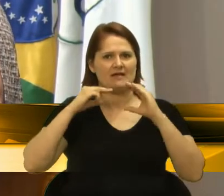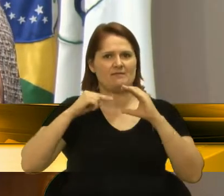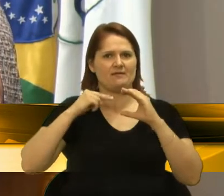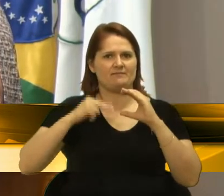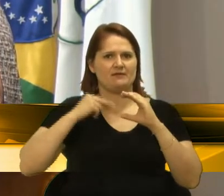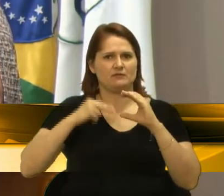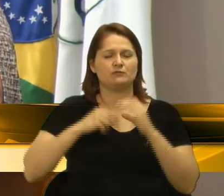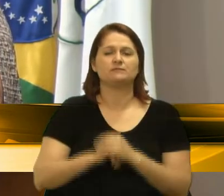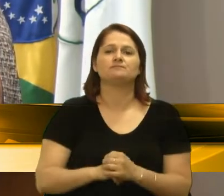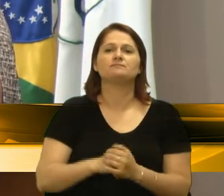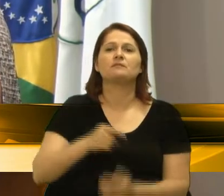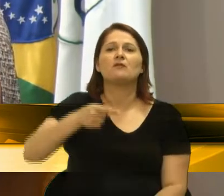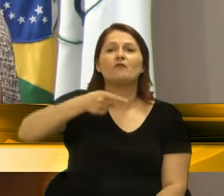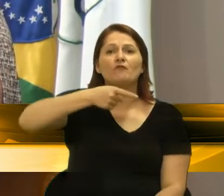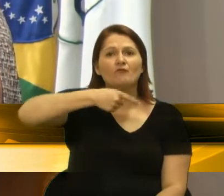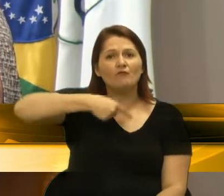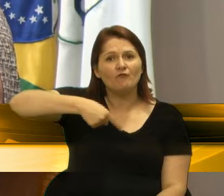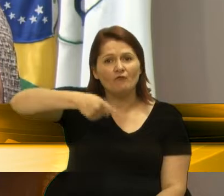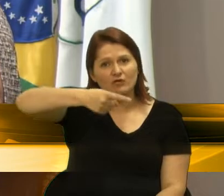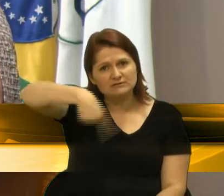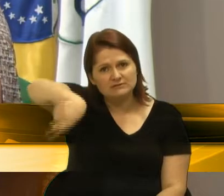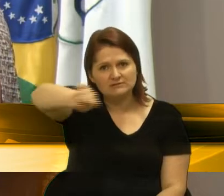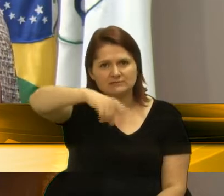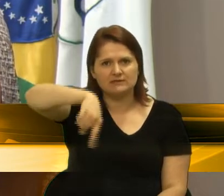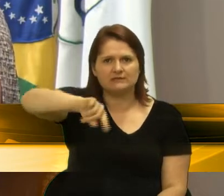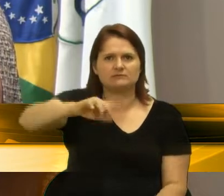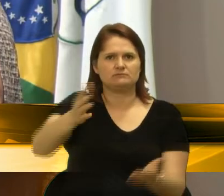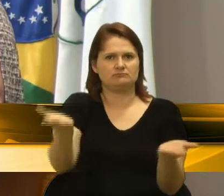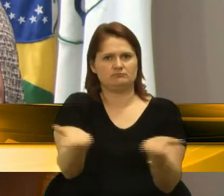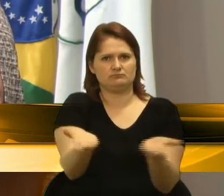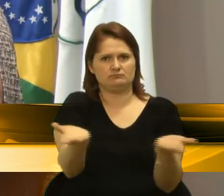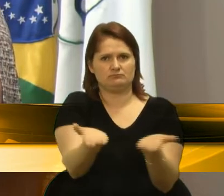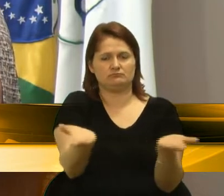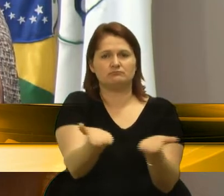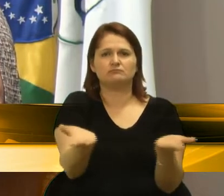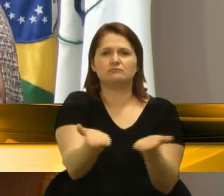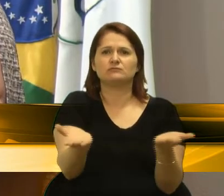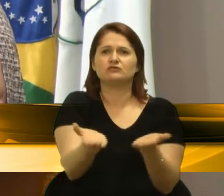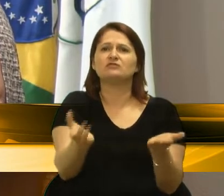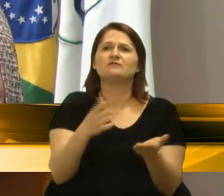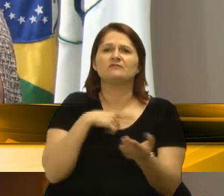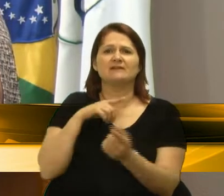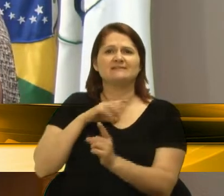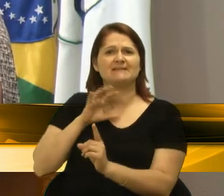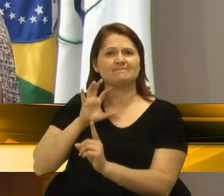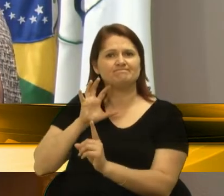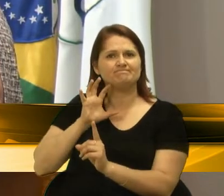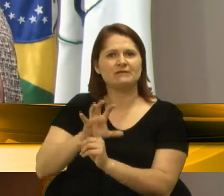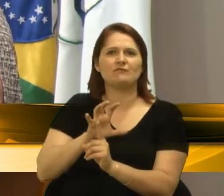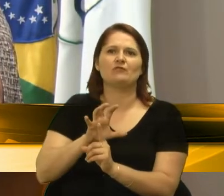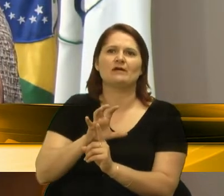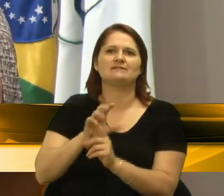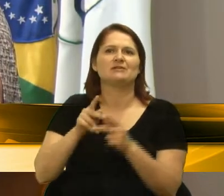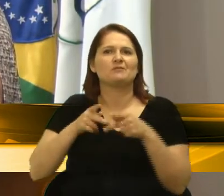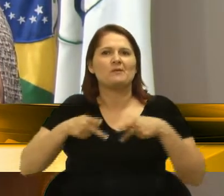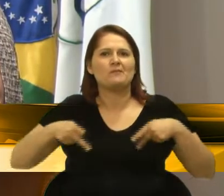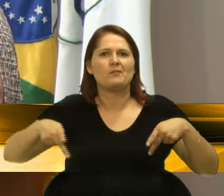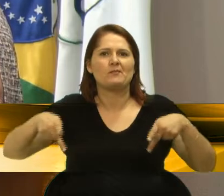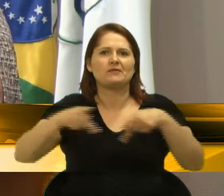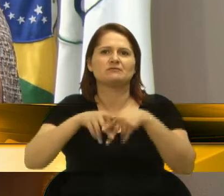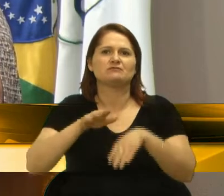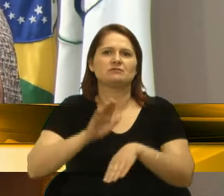por vocês, hoje, ela será sentida por mais de 500 mil habitantes.